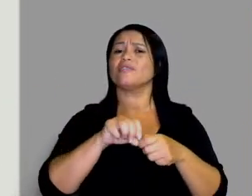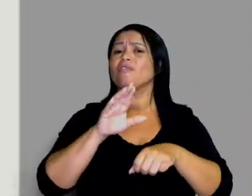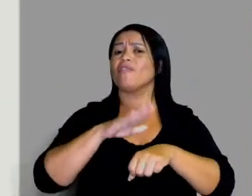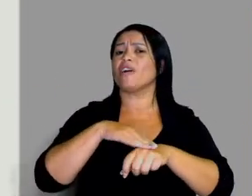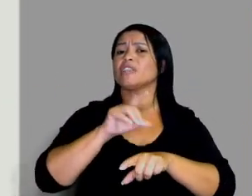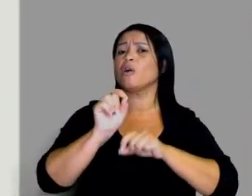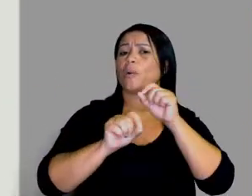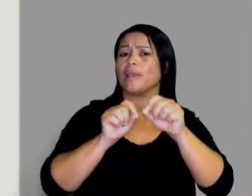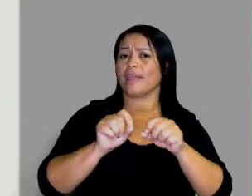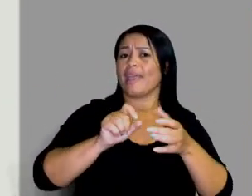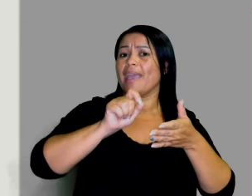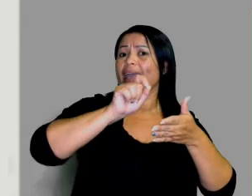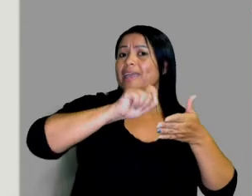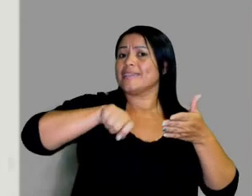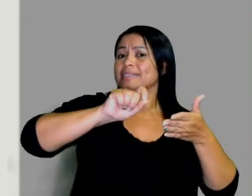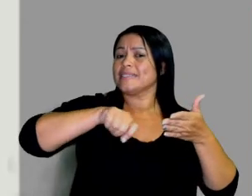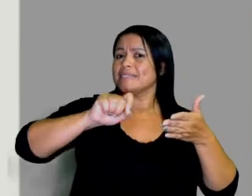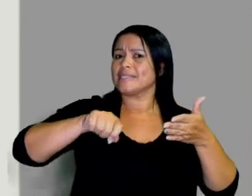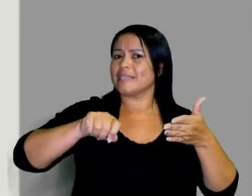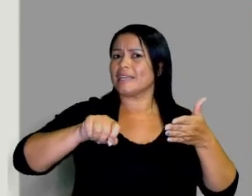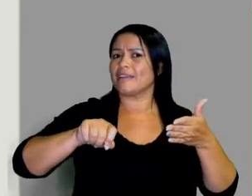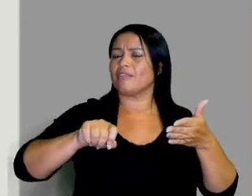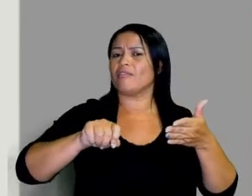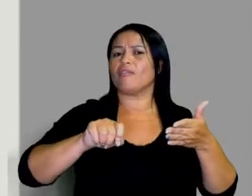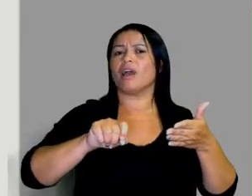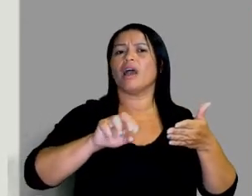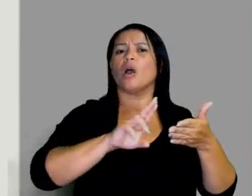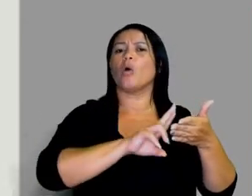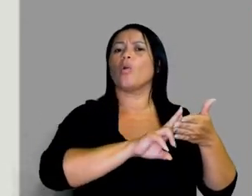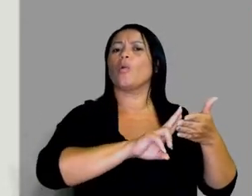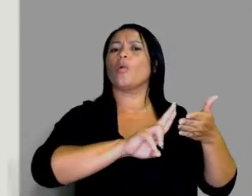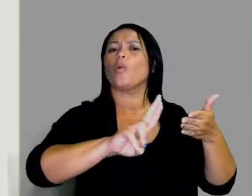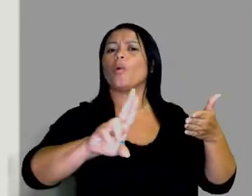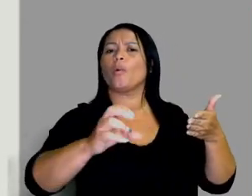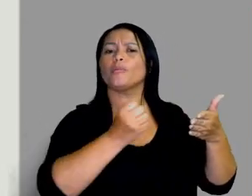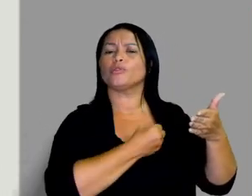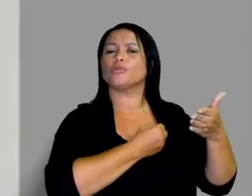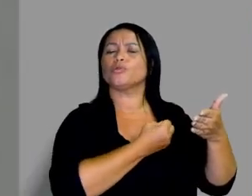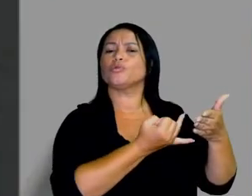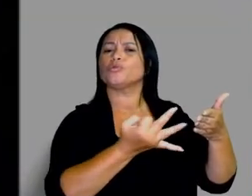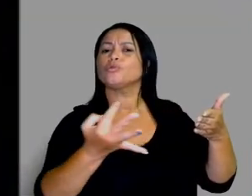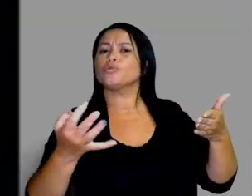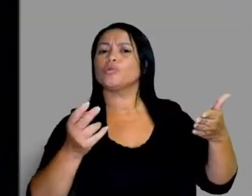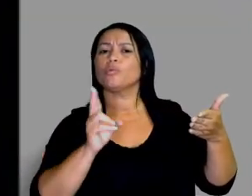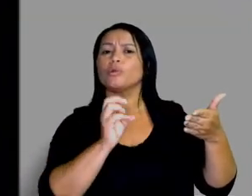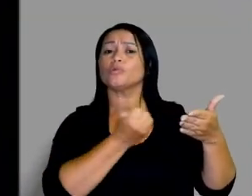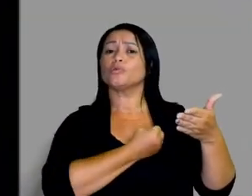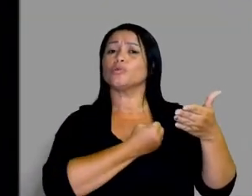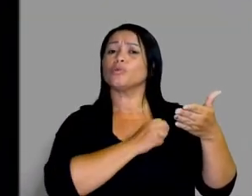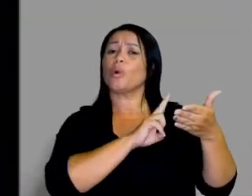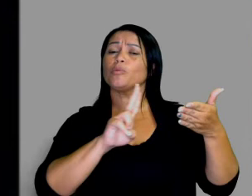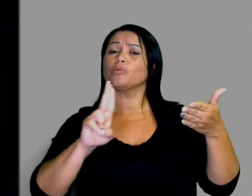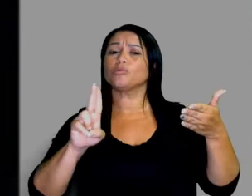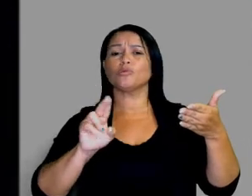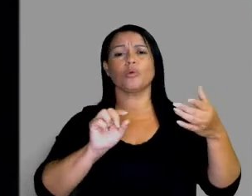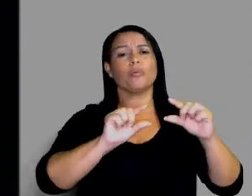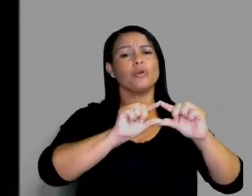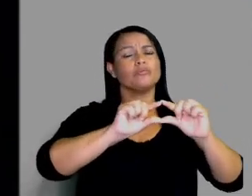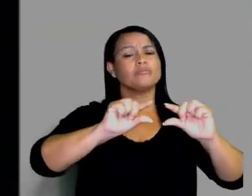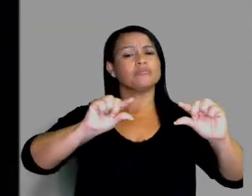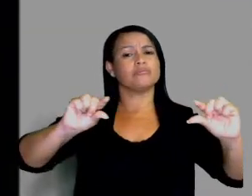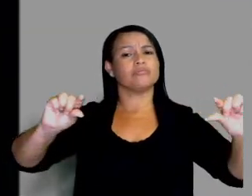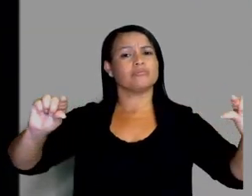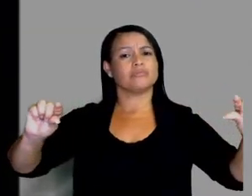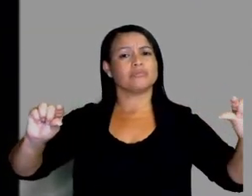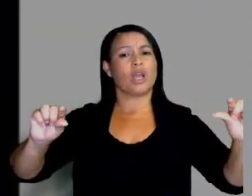façam? Escrevam esse valor por extenso, ok? Distribuindo naquele quadrinho,